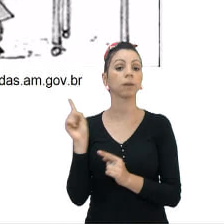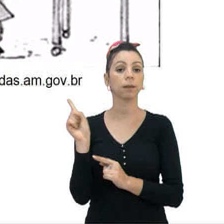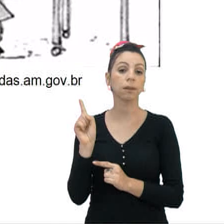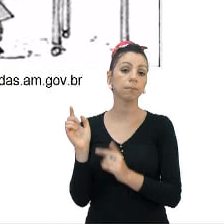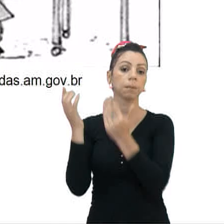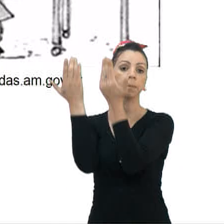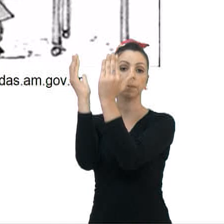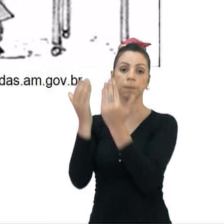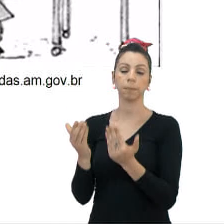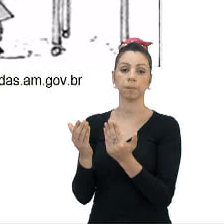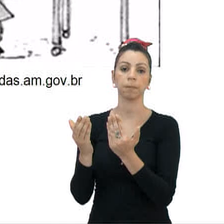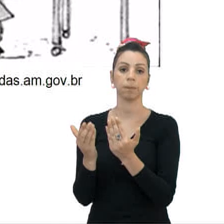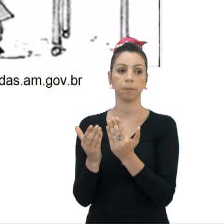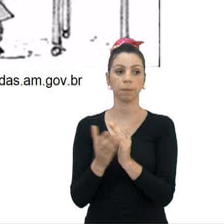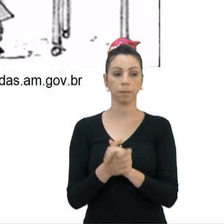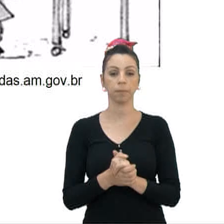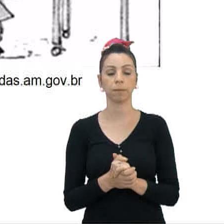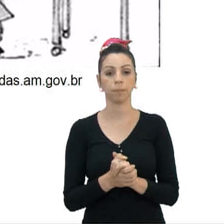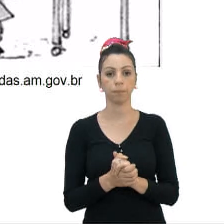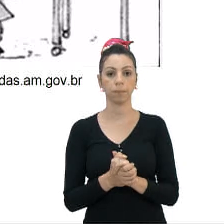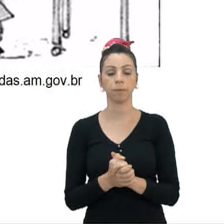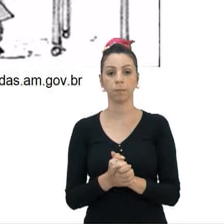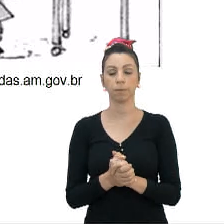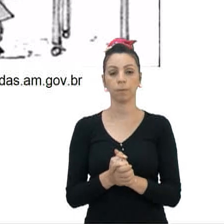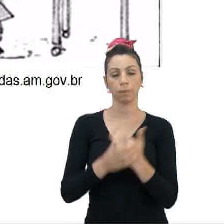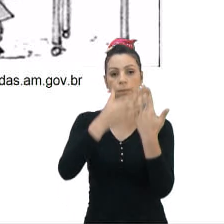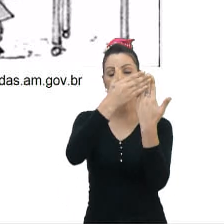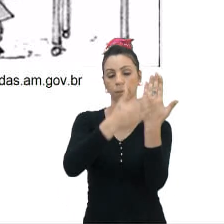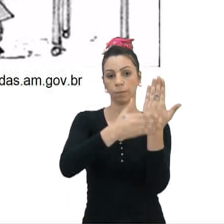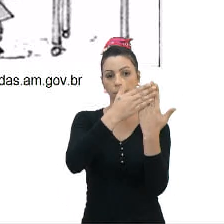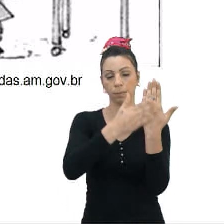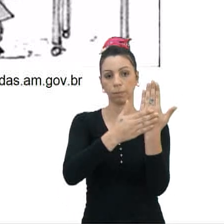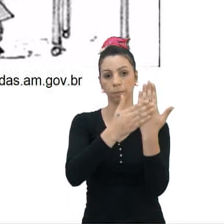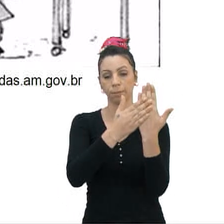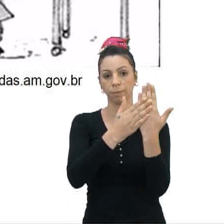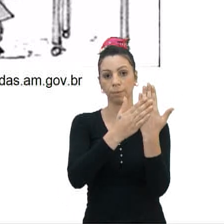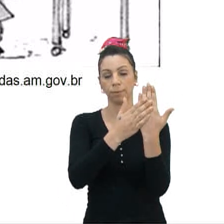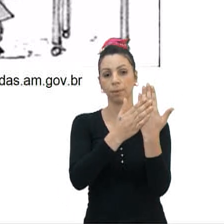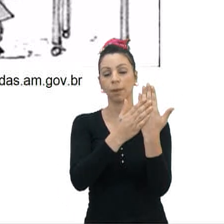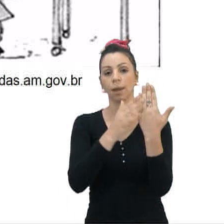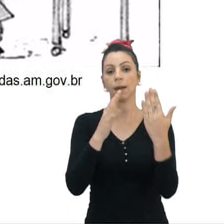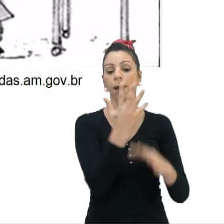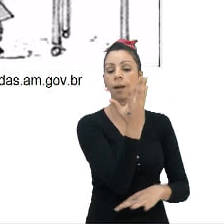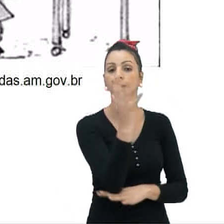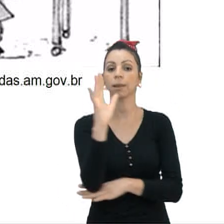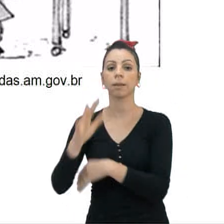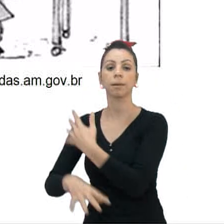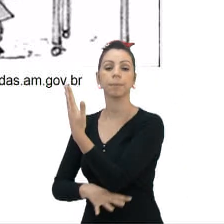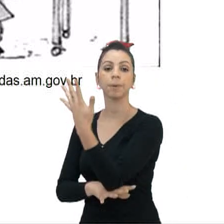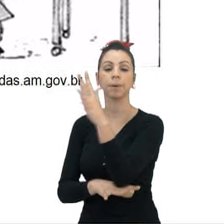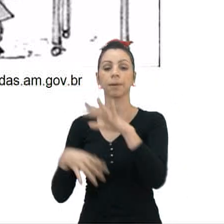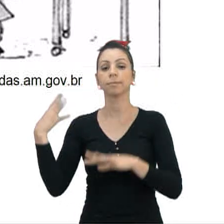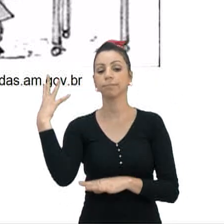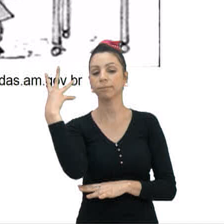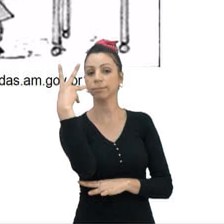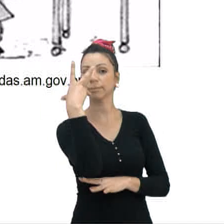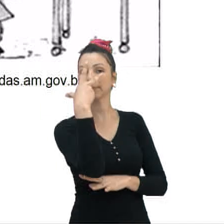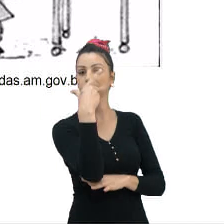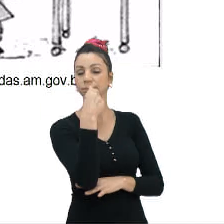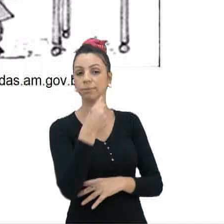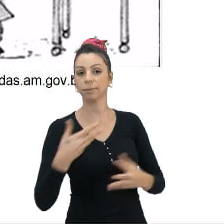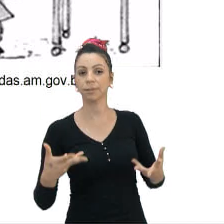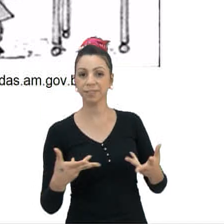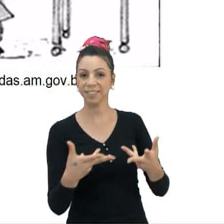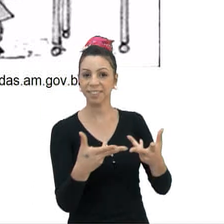verbais. Tenho a capa de um folheto, Viva a natureza, encante-se com as belezas de Capanema.